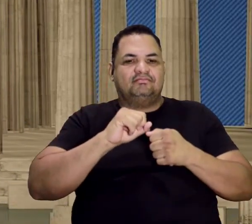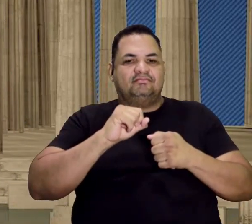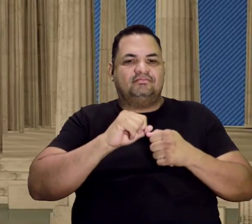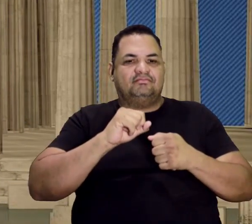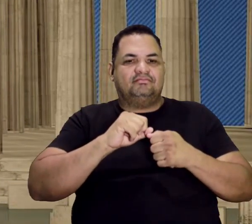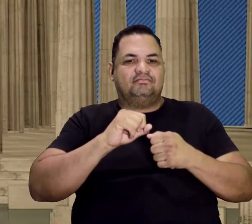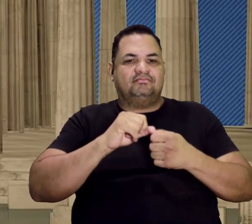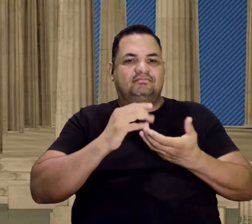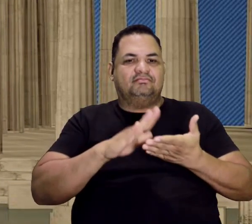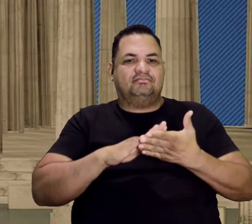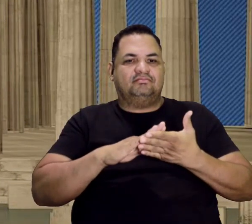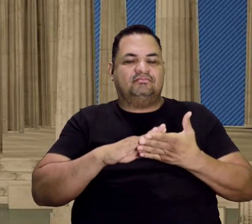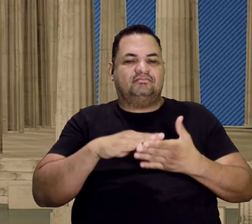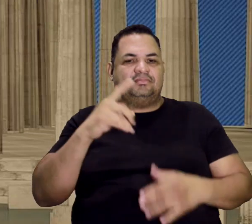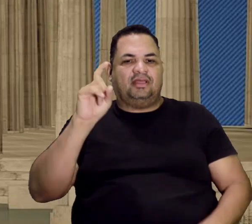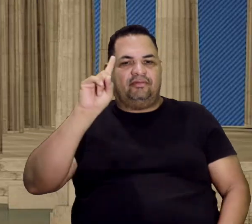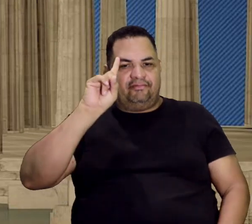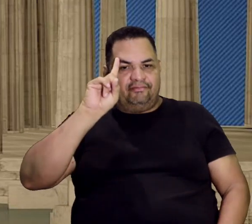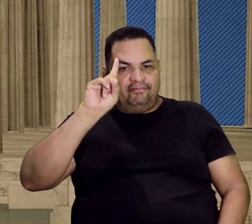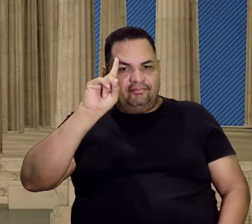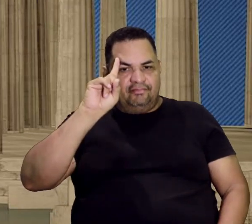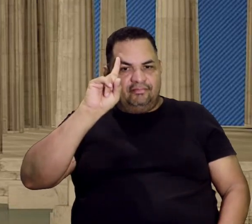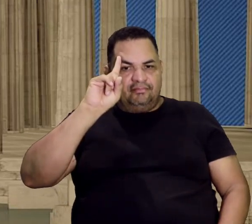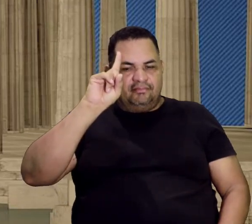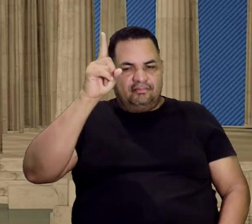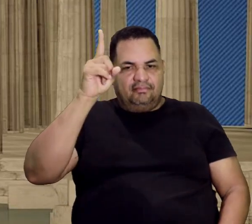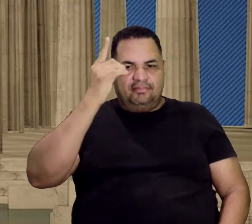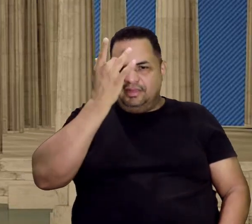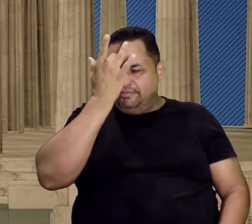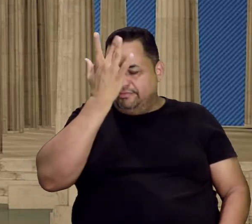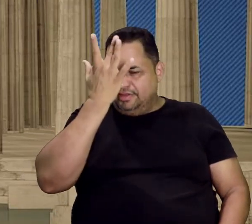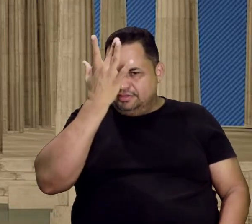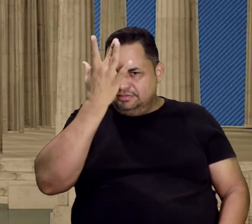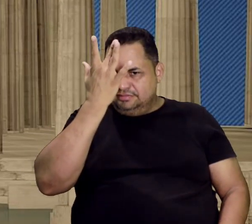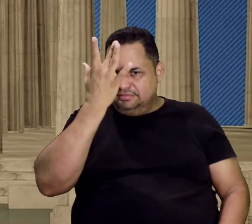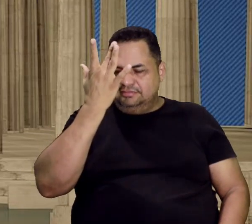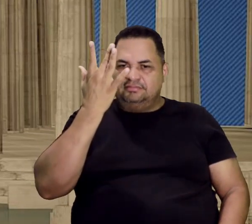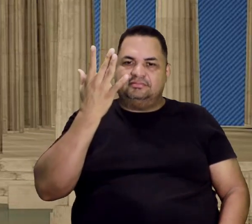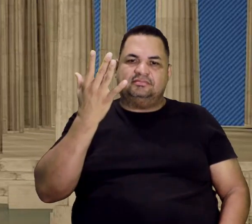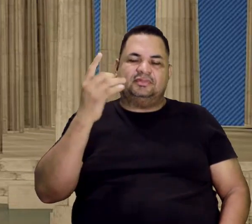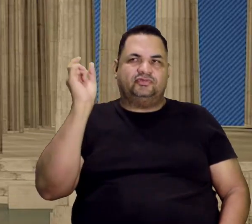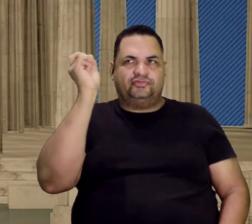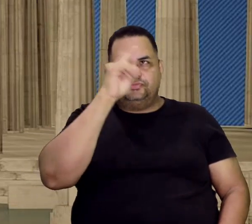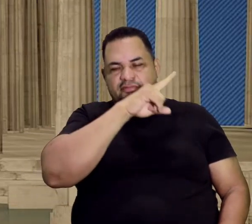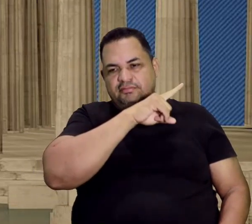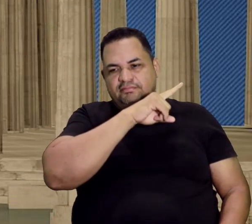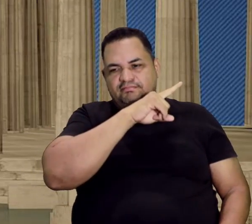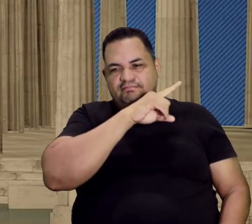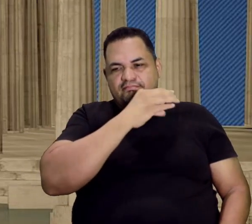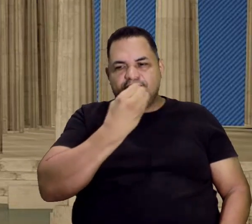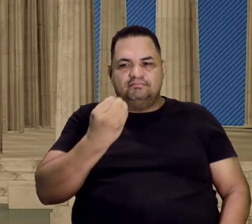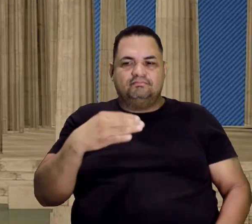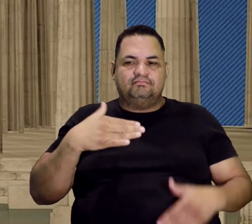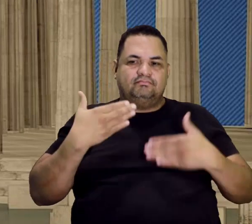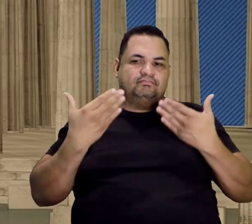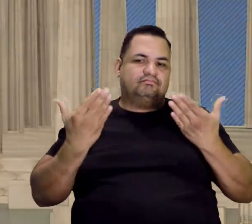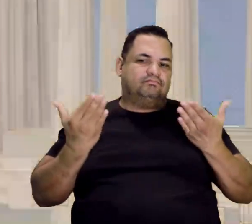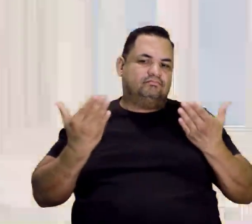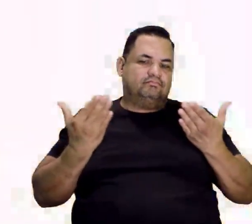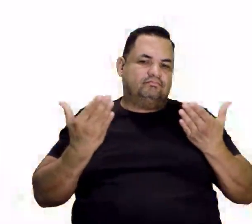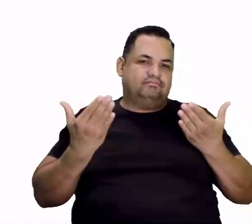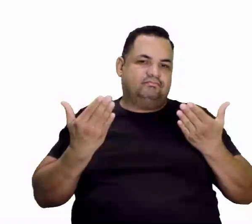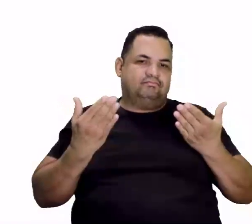atividades? Estão bem fáceis, bem médias, bem complexas. E aí, fala para nós. Vamos lá? Olha